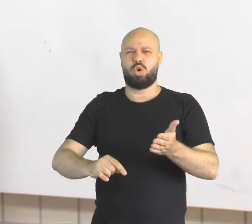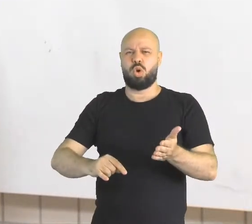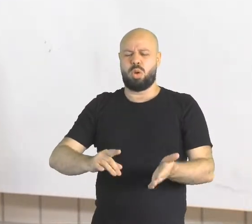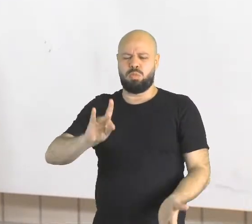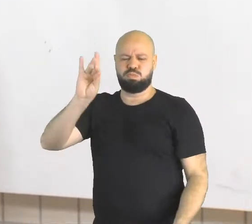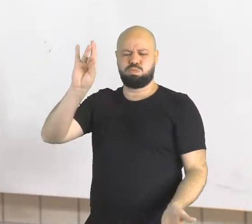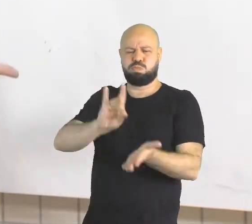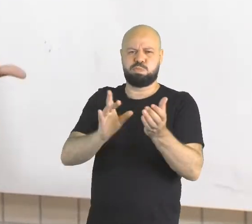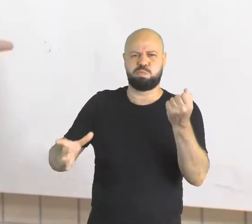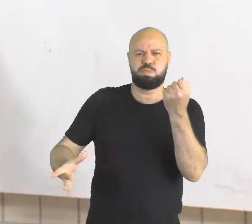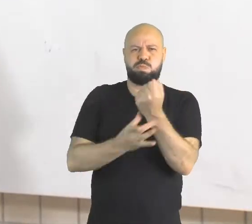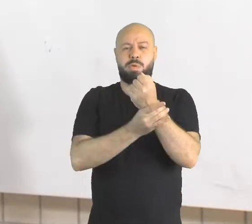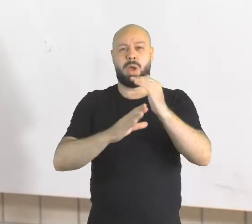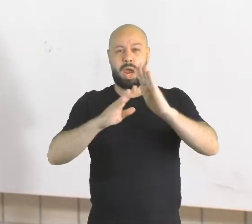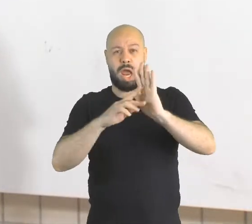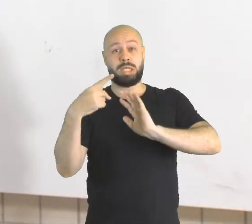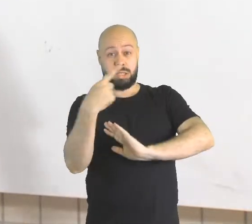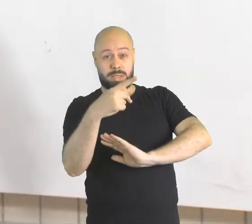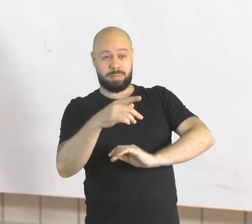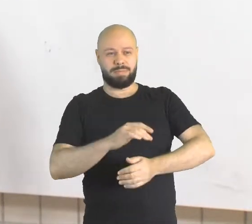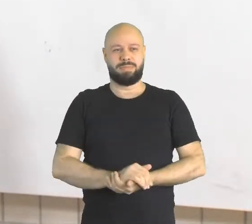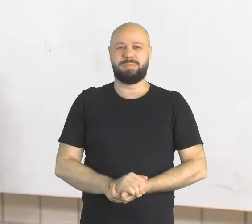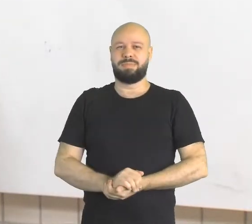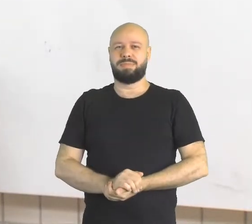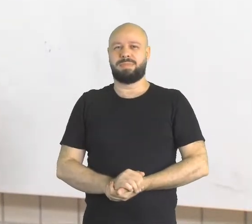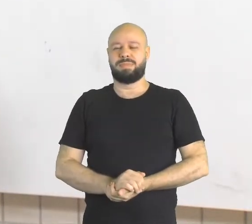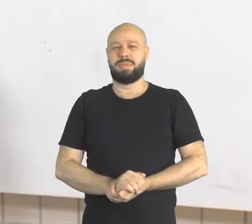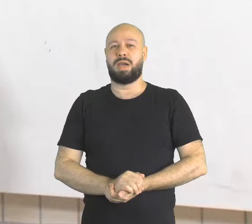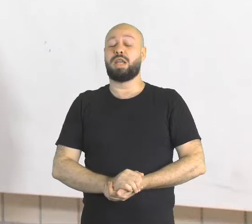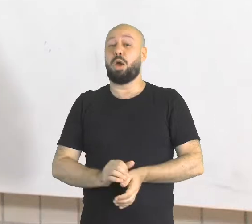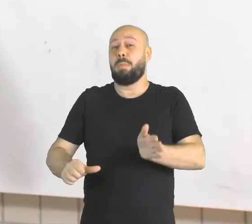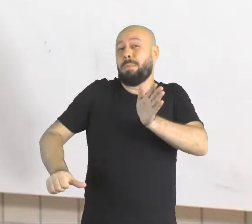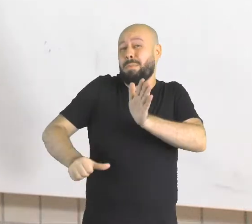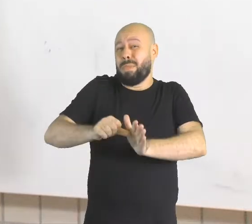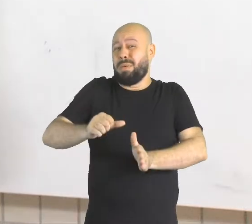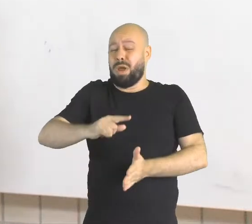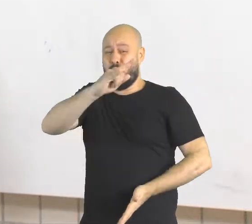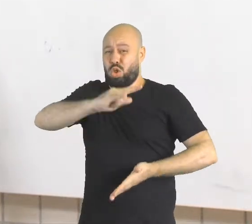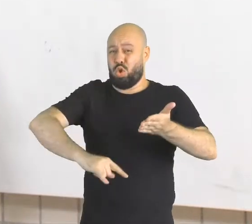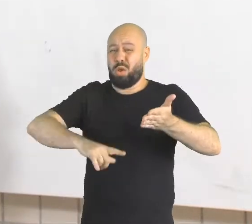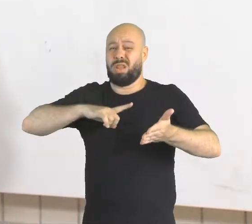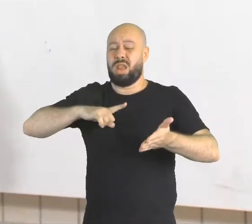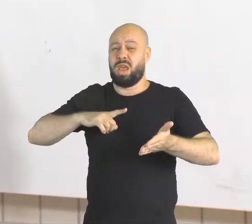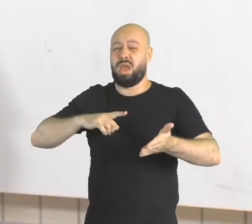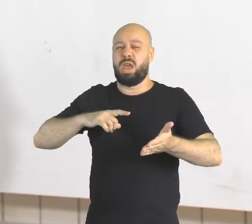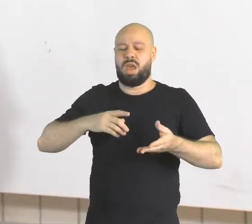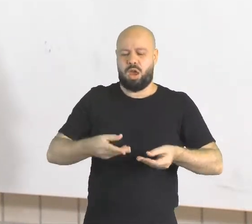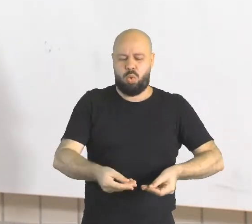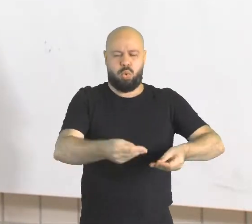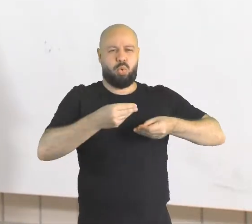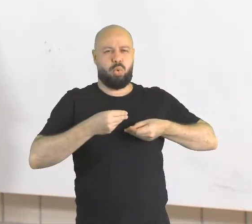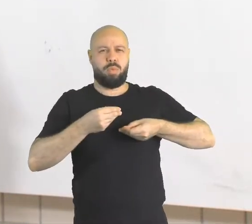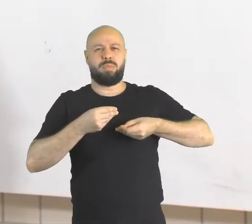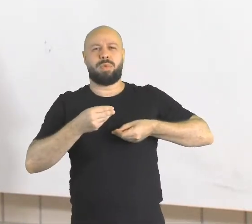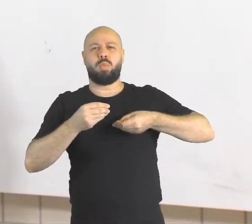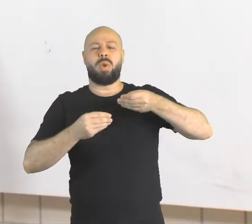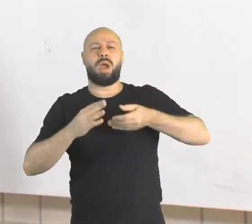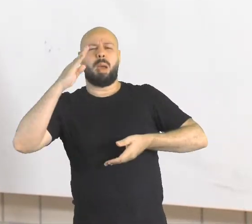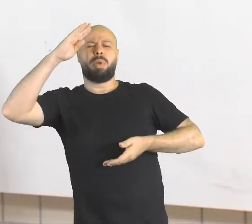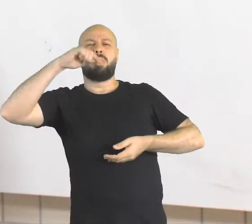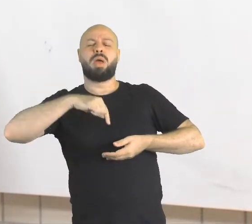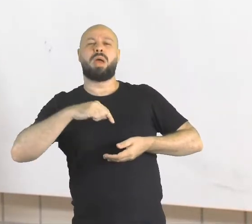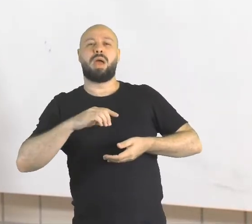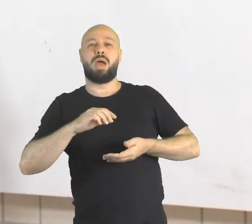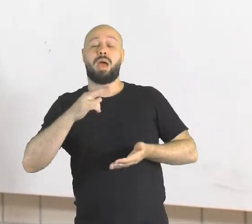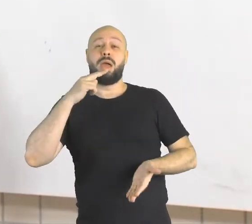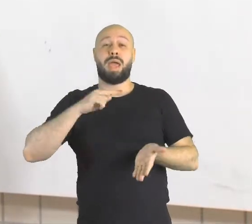que aquela casa é dele. Ou seja, então o primeiro documento que o capitão donatário recebia seria a carta, né,